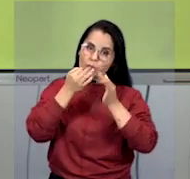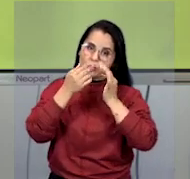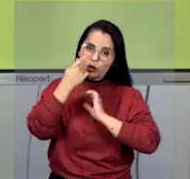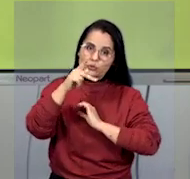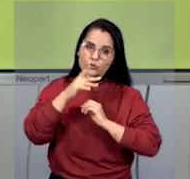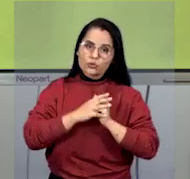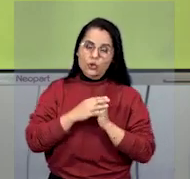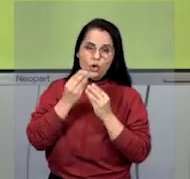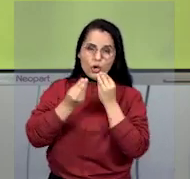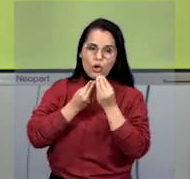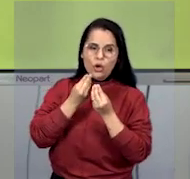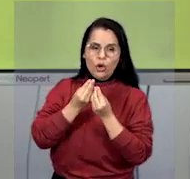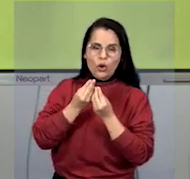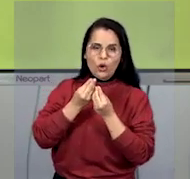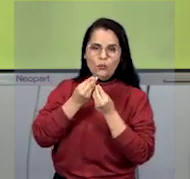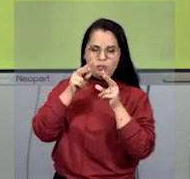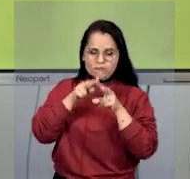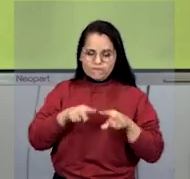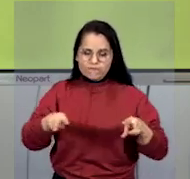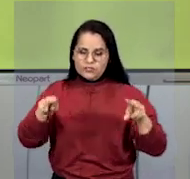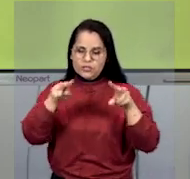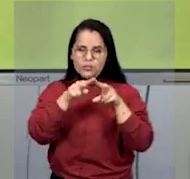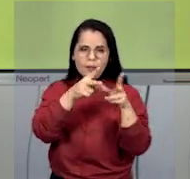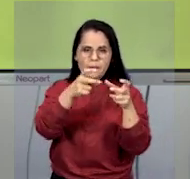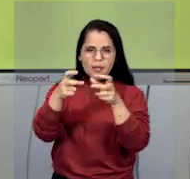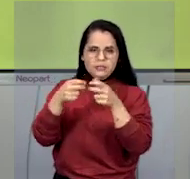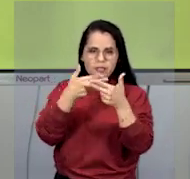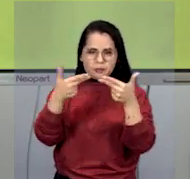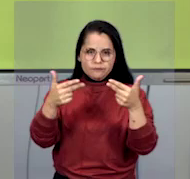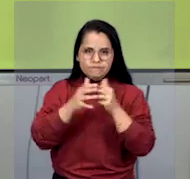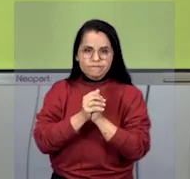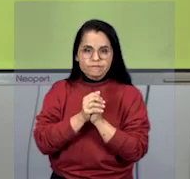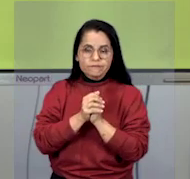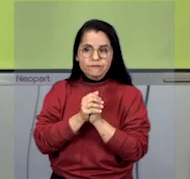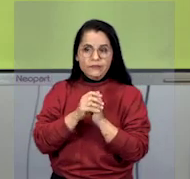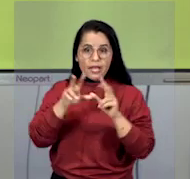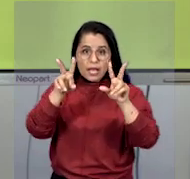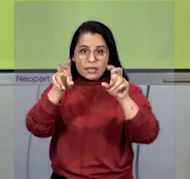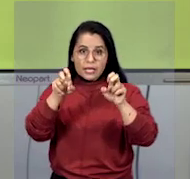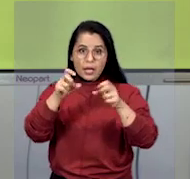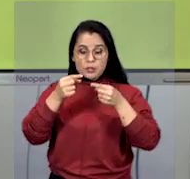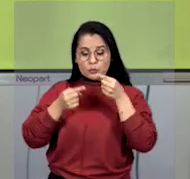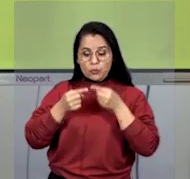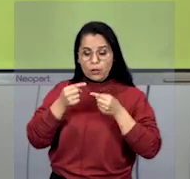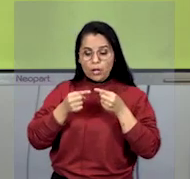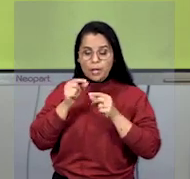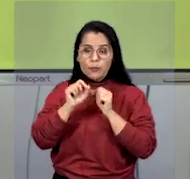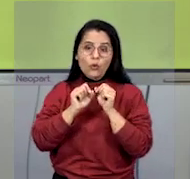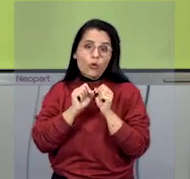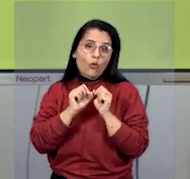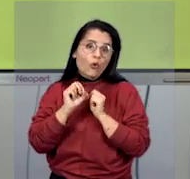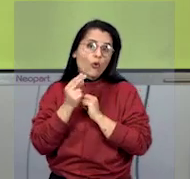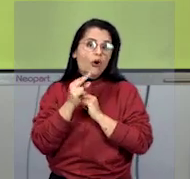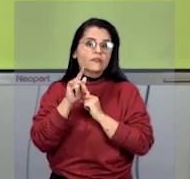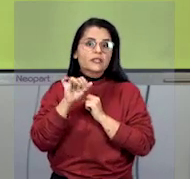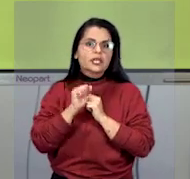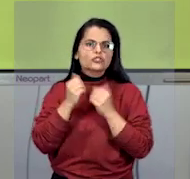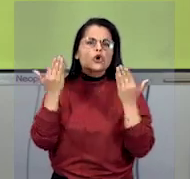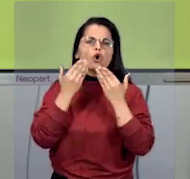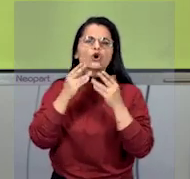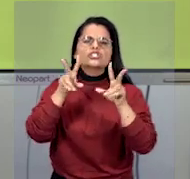opinião, seu ponto de vista, sua visão de mundo. Temas polêmicos ou em evidência. Um tema polêmico de hoje, a